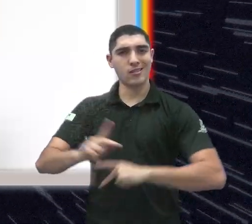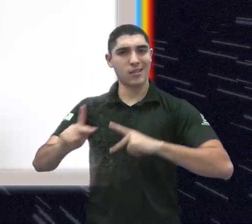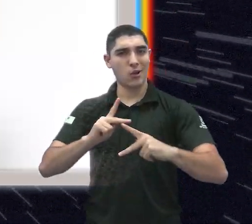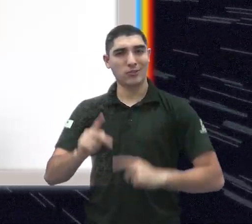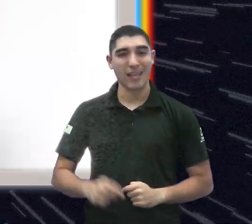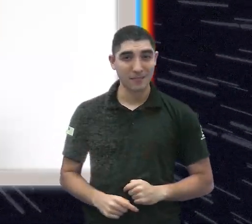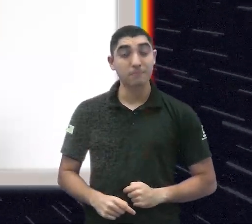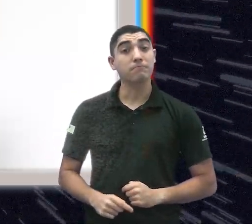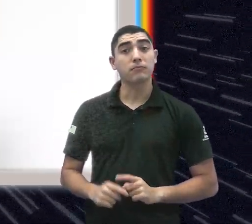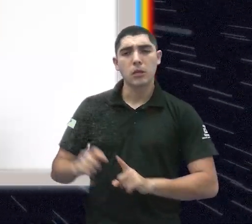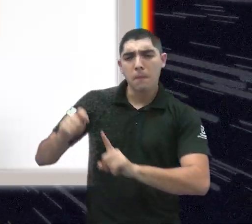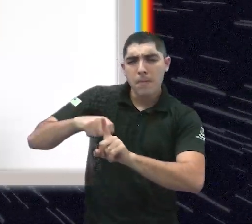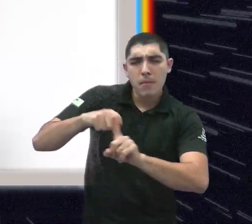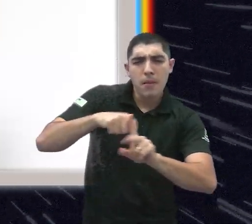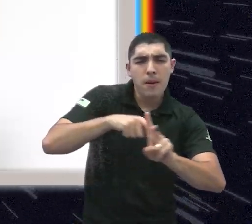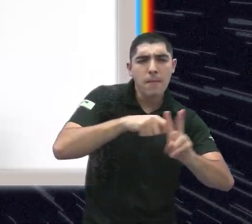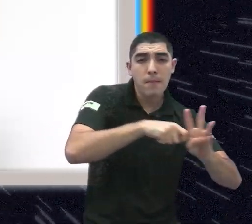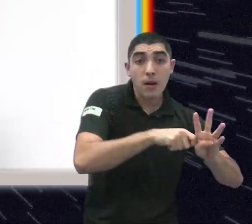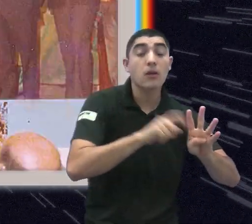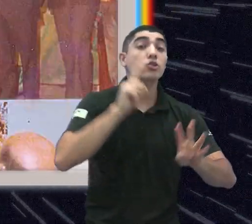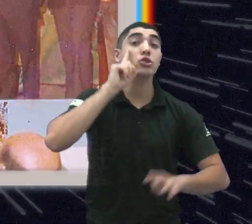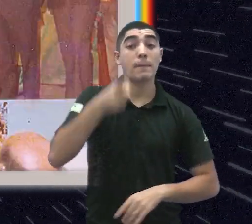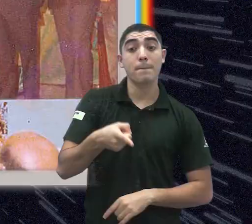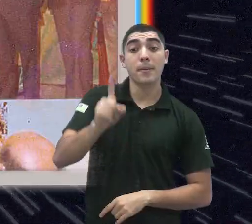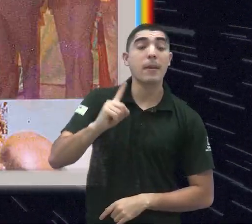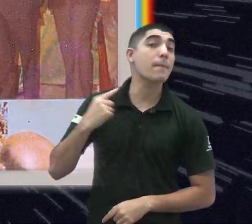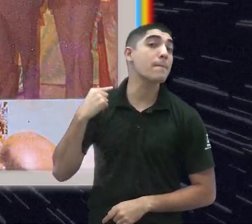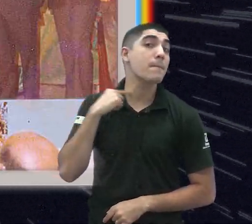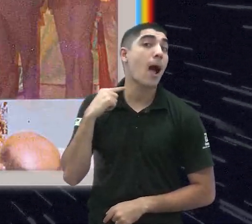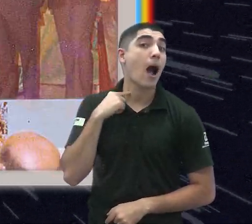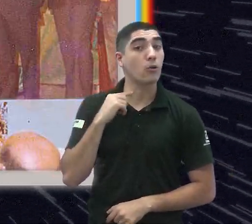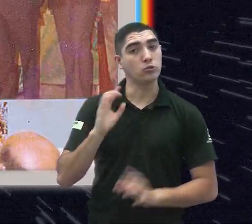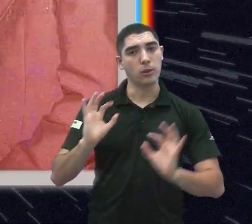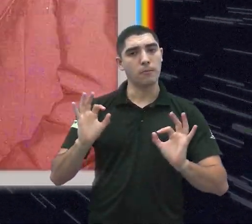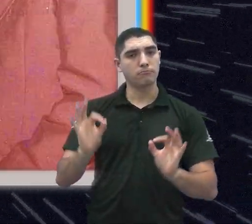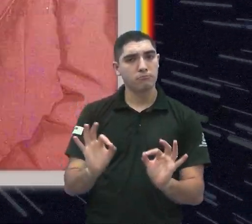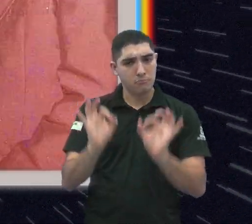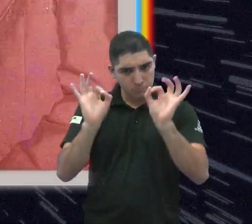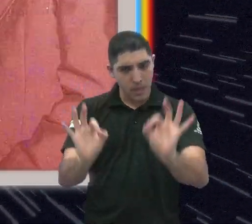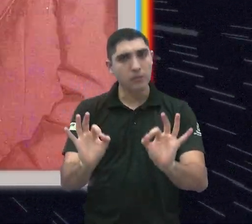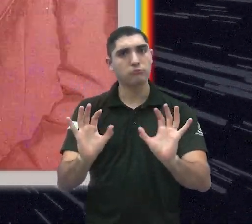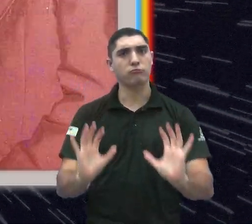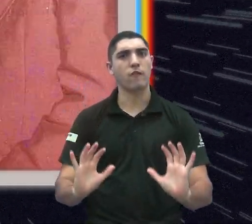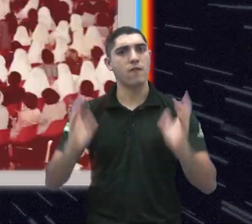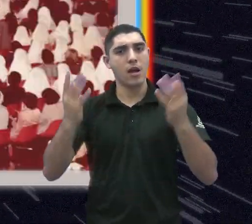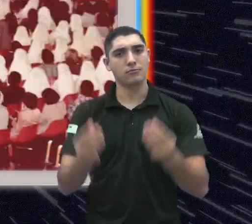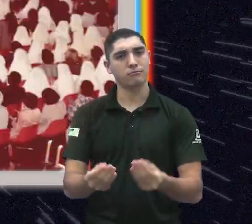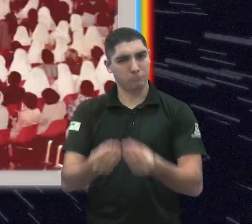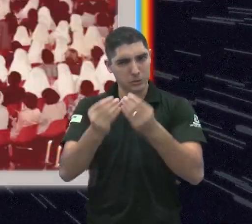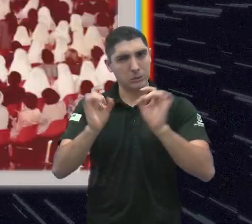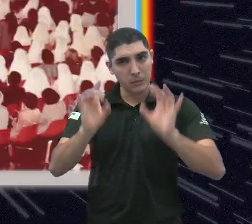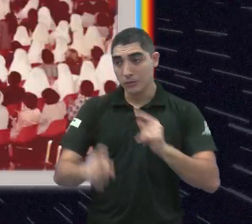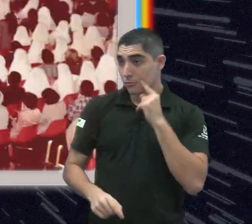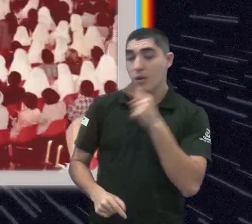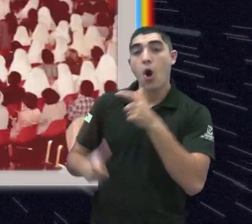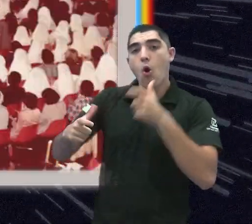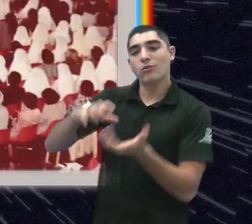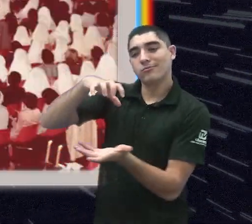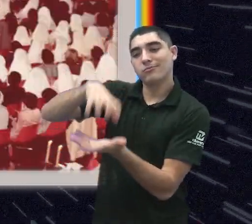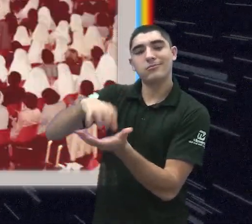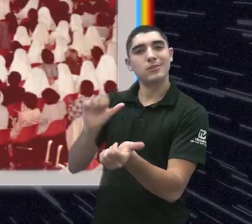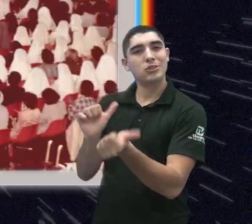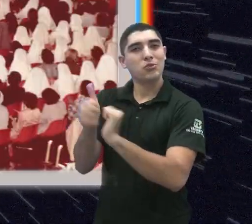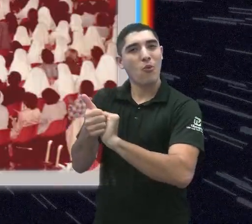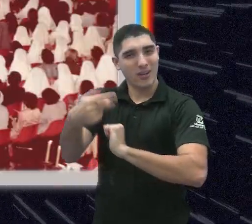Campos. A instalação aconteceu meses depois, no dia 1º de maio, em uma celebração realizada na Associação Esportiva